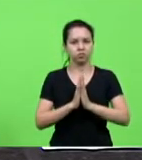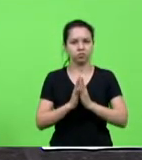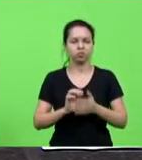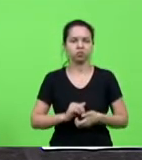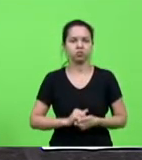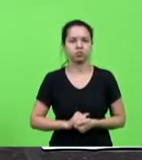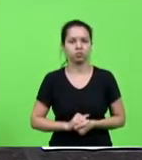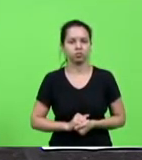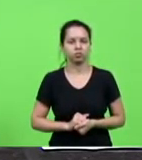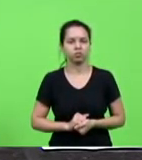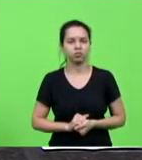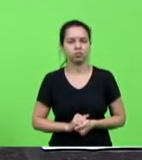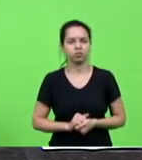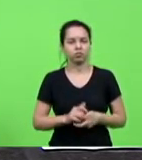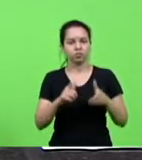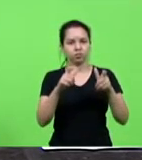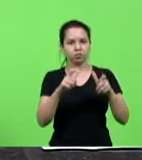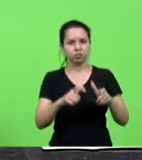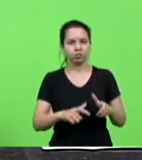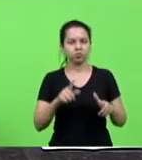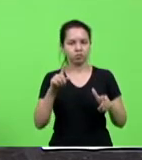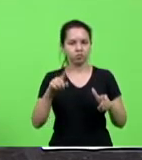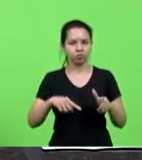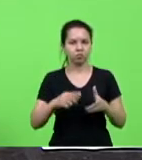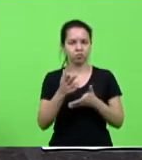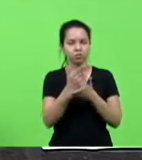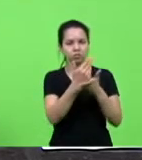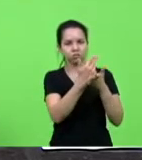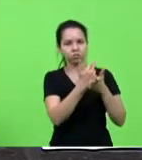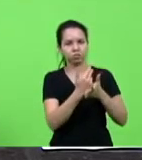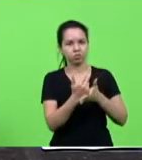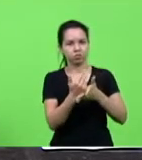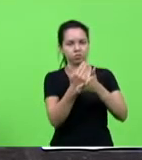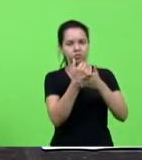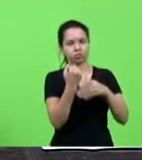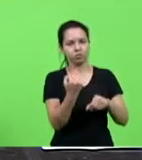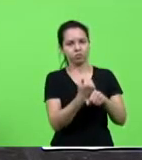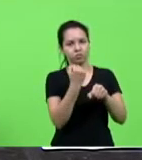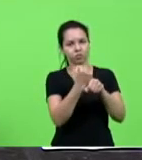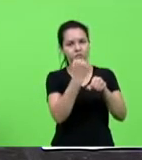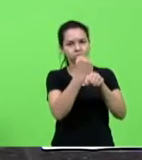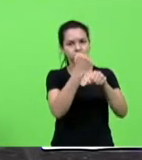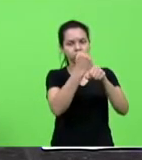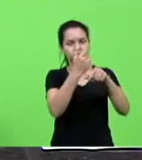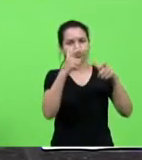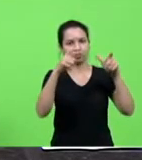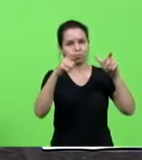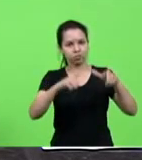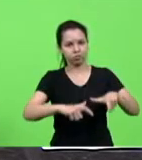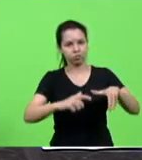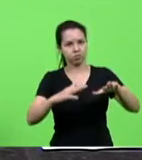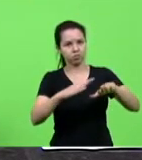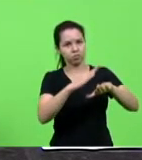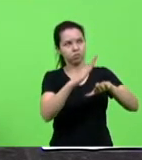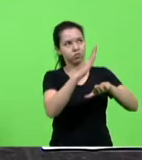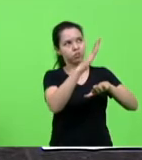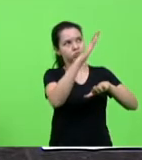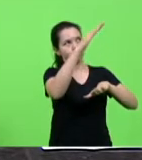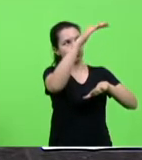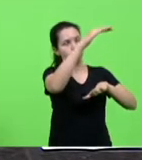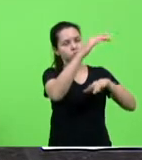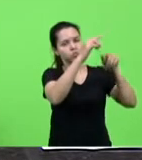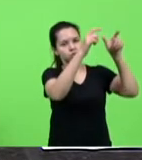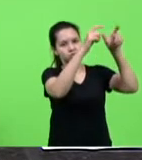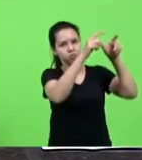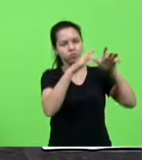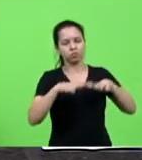a imagem de Nossa Senhora de Fátima construída no alto da colina e que chama a atenção de todos que por